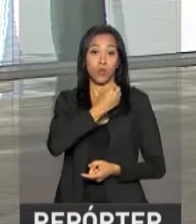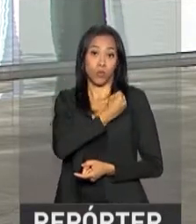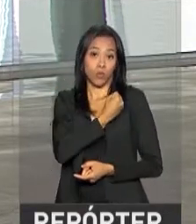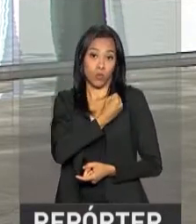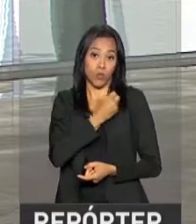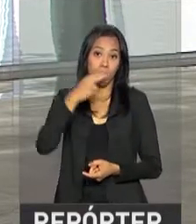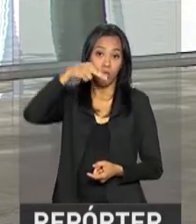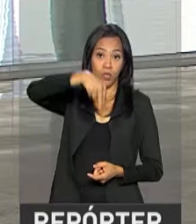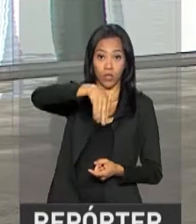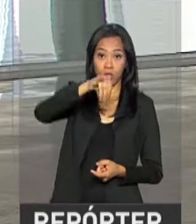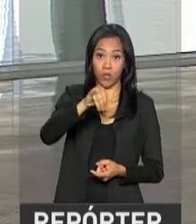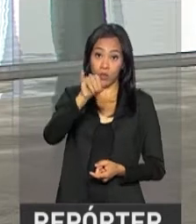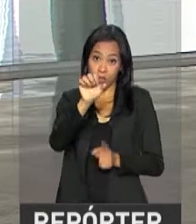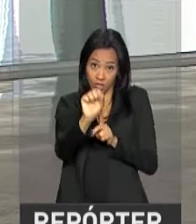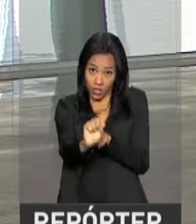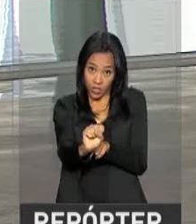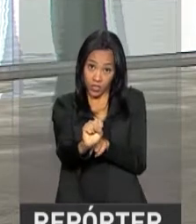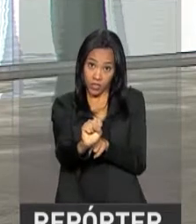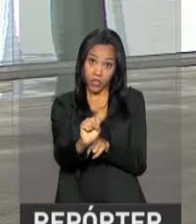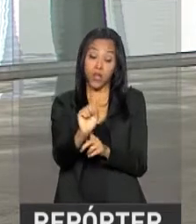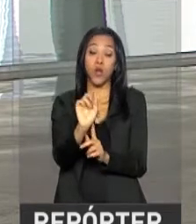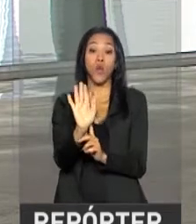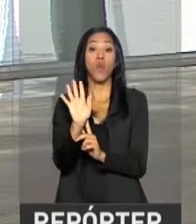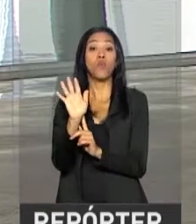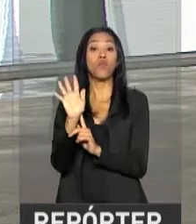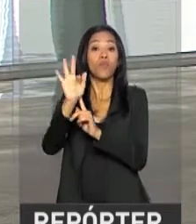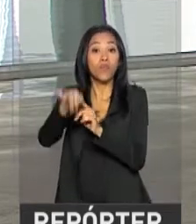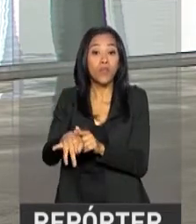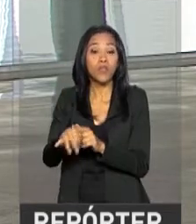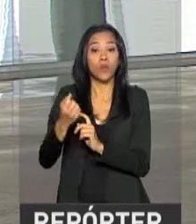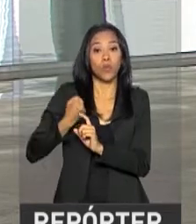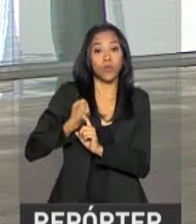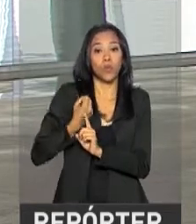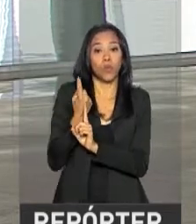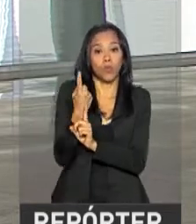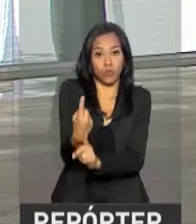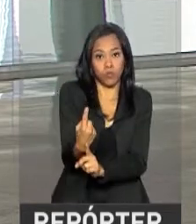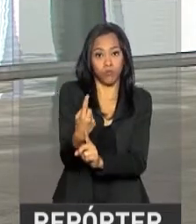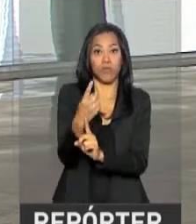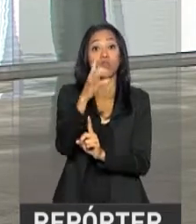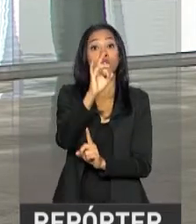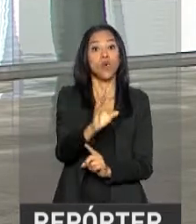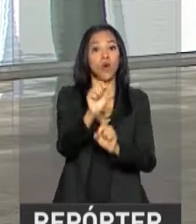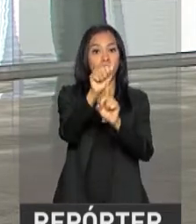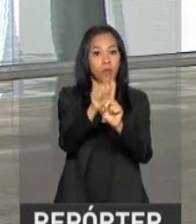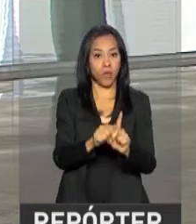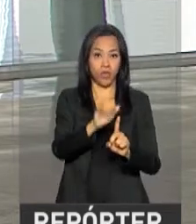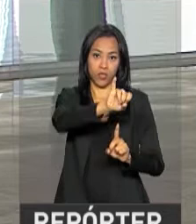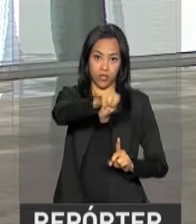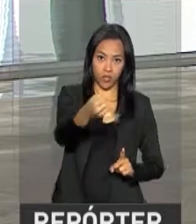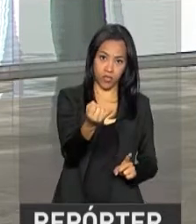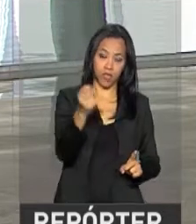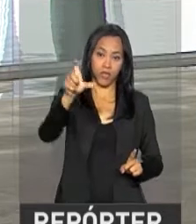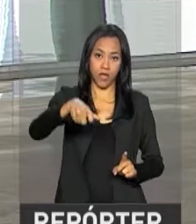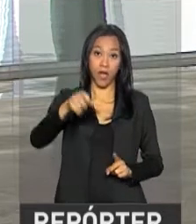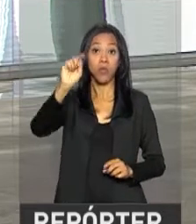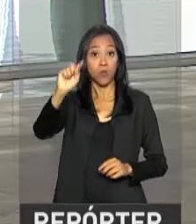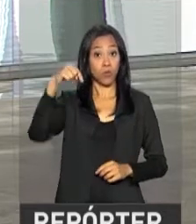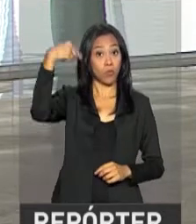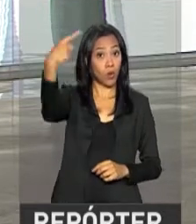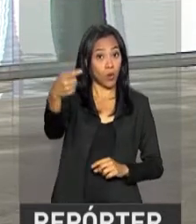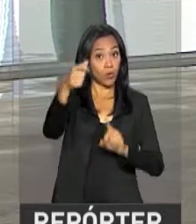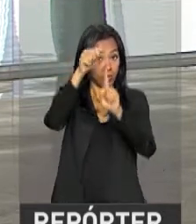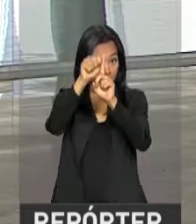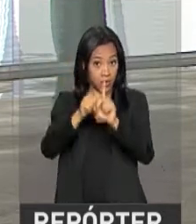identificação social com final 1 e apenas referente à parcela de janeiro a partir do mês que vem